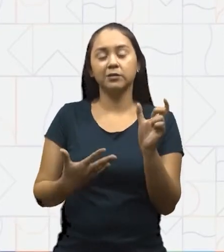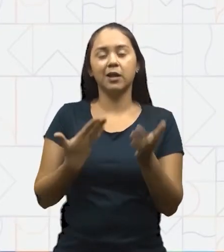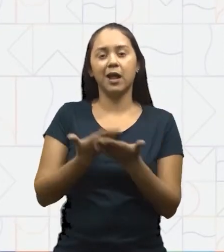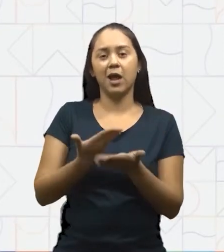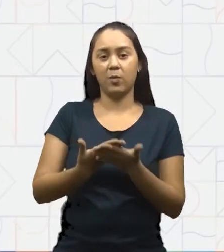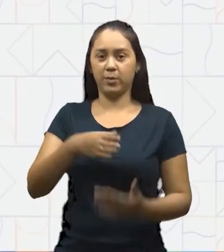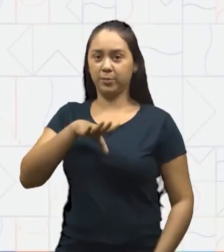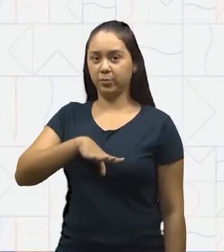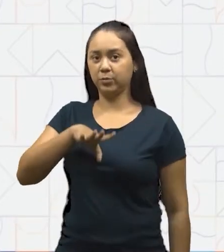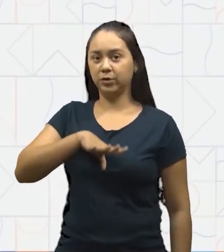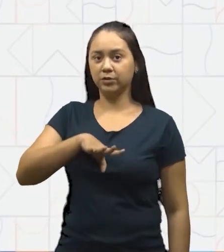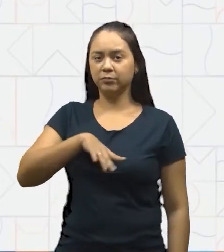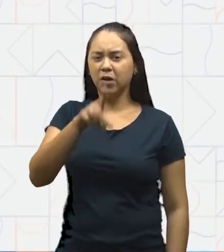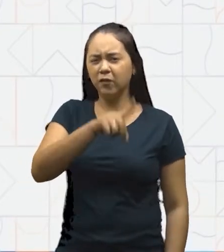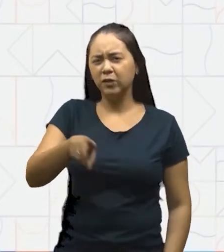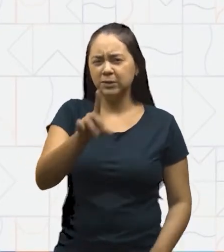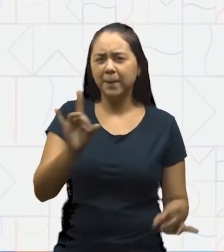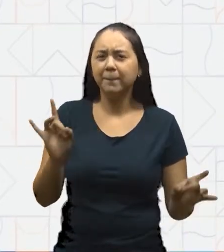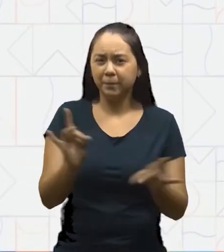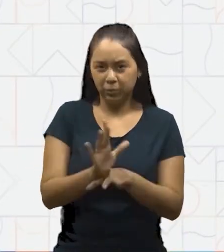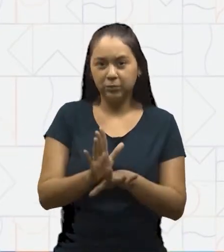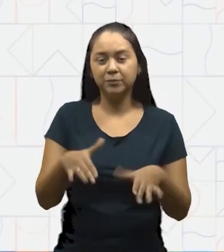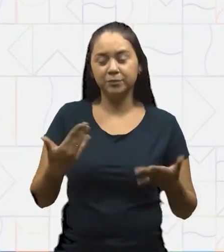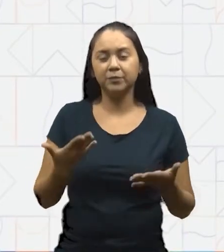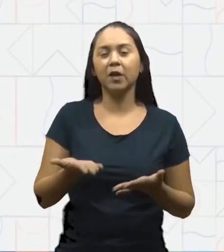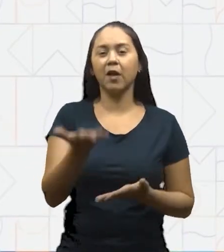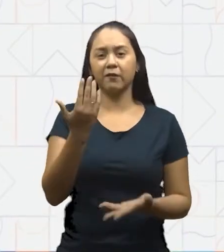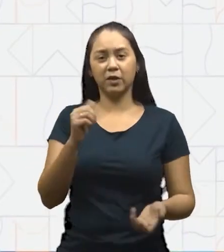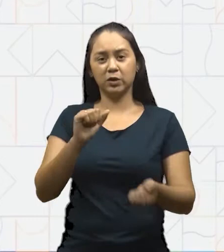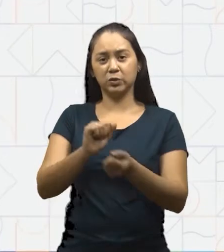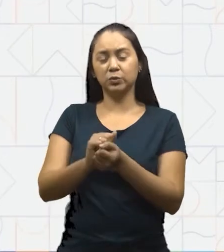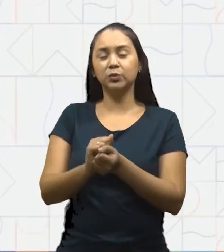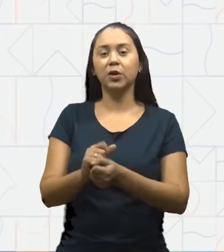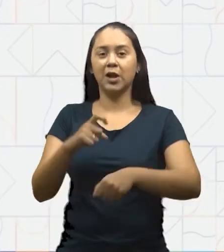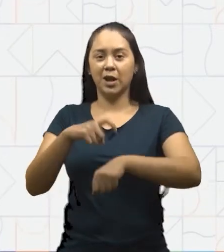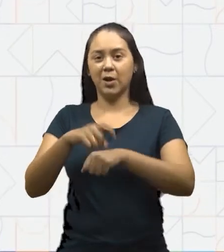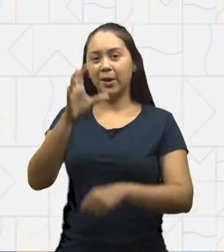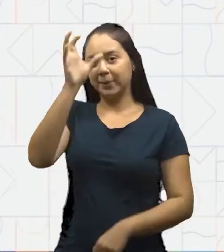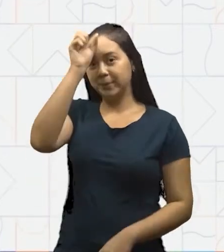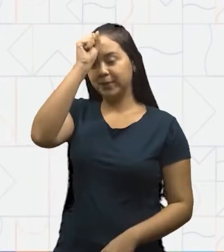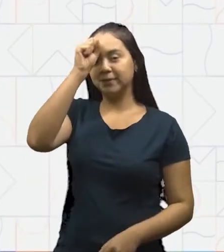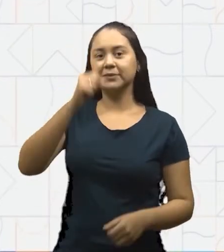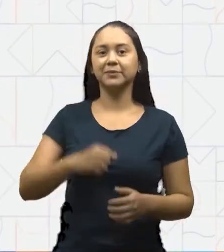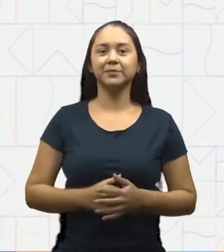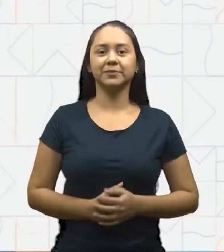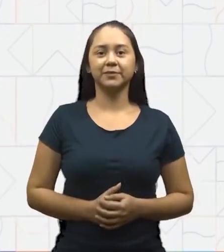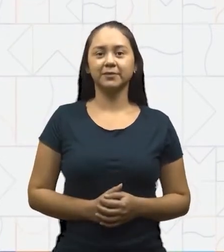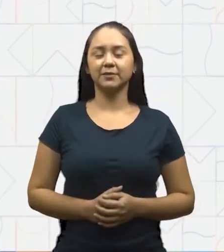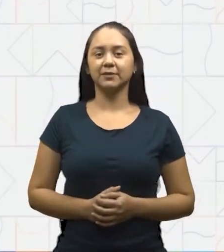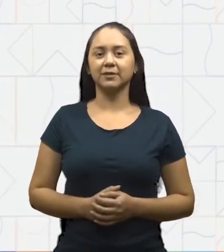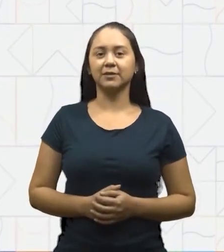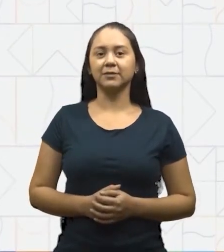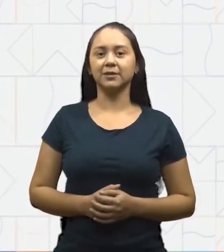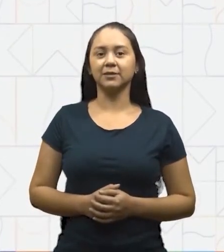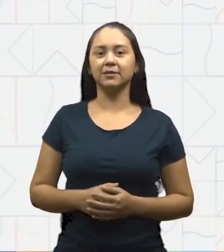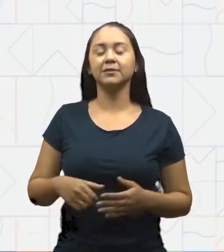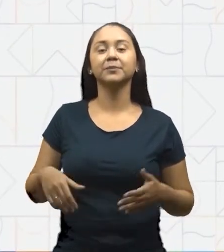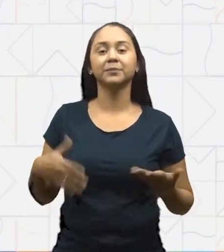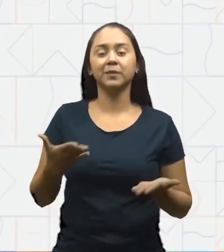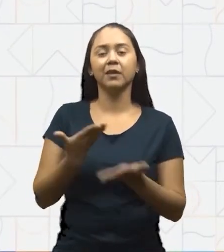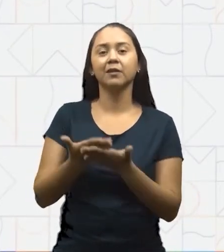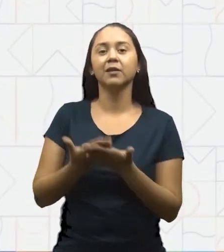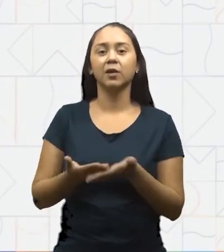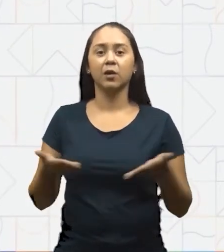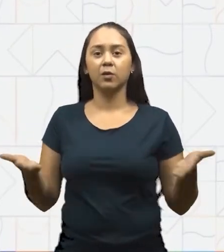língua portuguesa. Preparado? Então, embarque comigo na minha, na sua e na nossa hora de aprender.